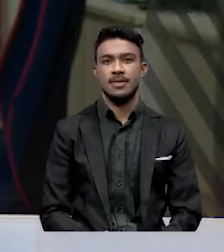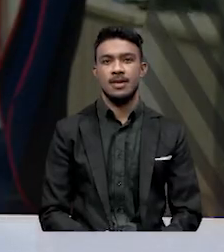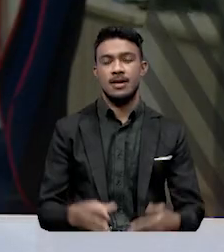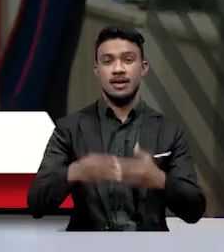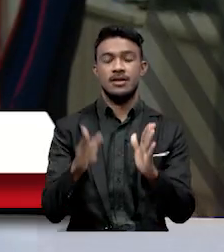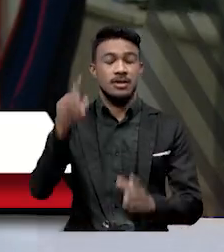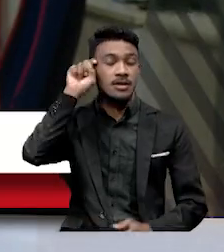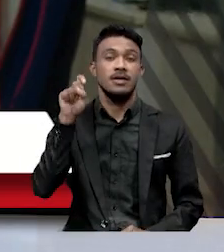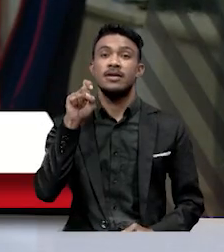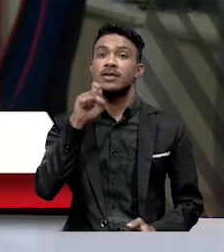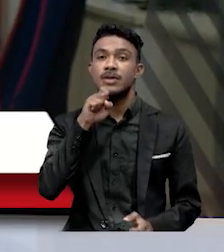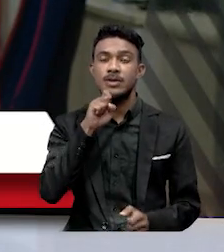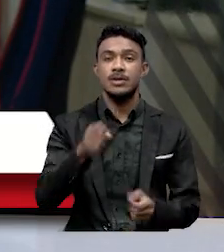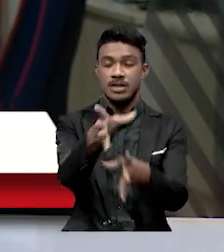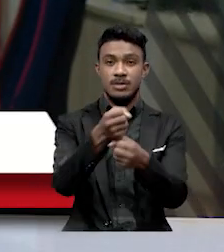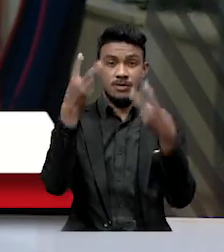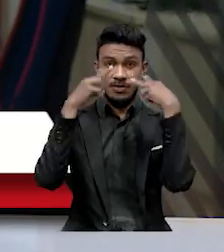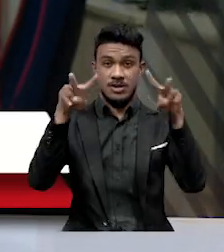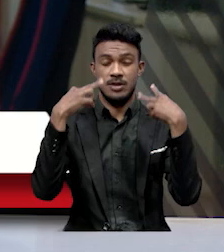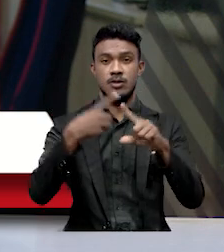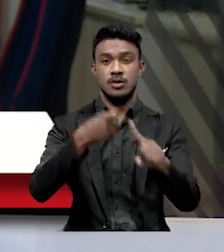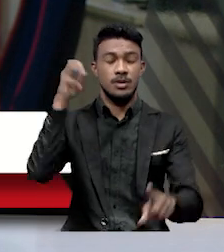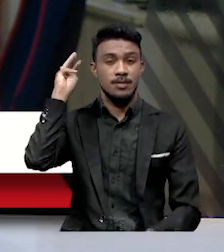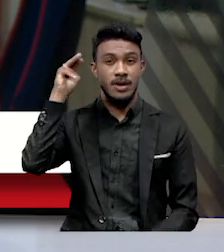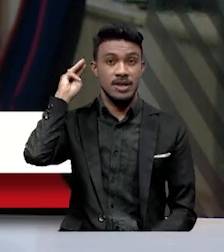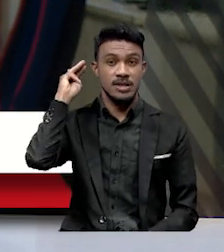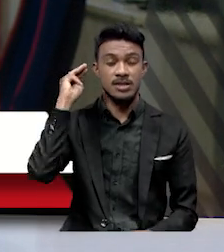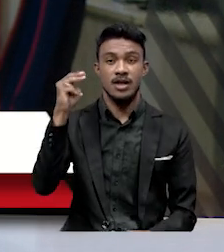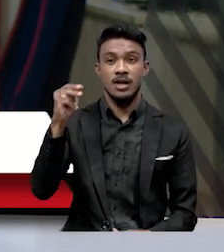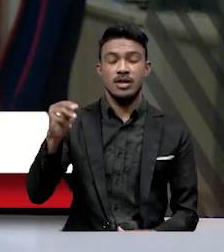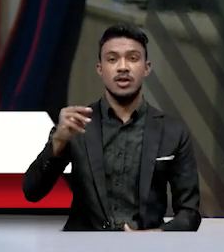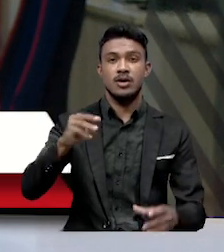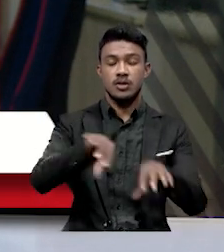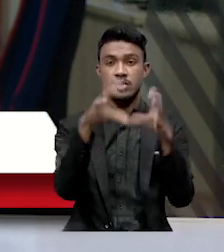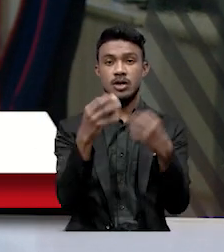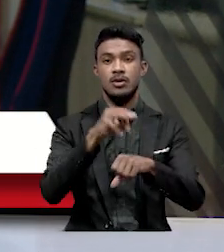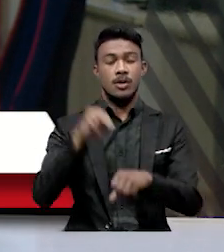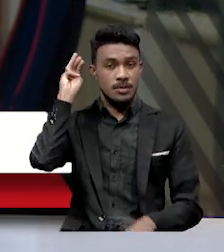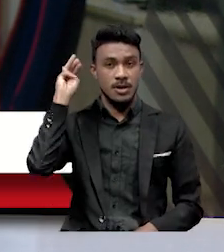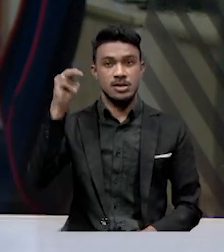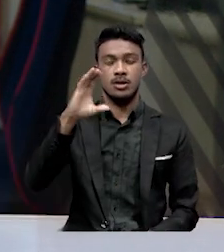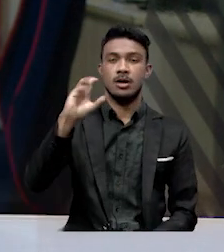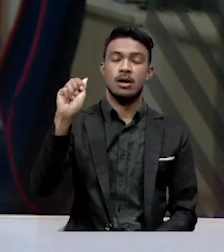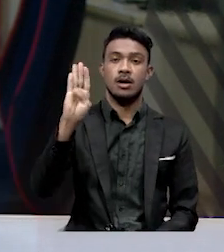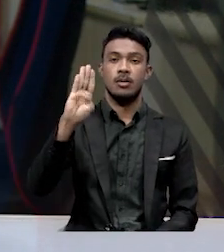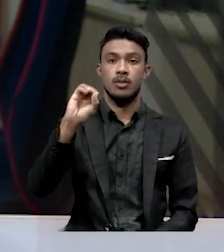Líder nacional Carla Xanana Guzmão se move visita Rússia ministra presidencial Conselho Ministro Cabo Verde.